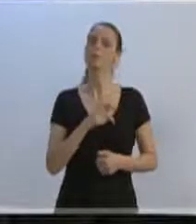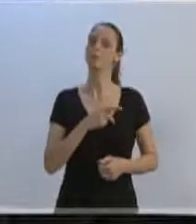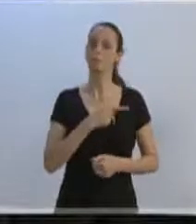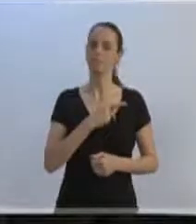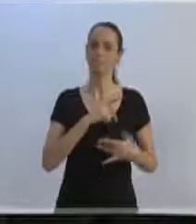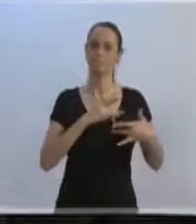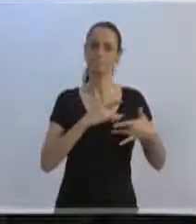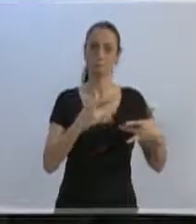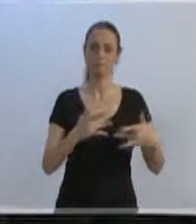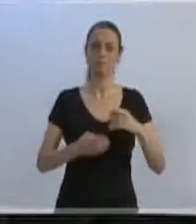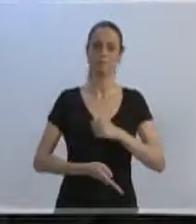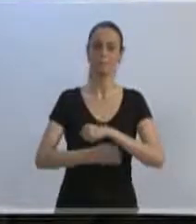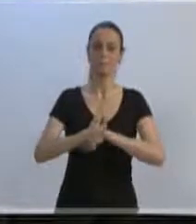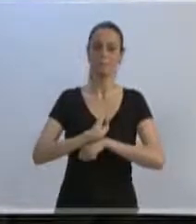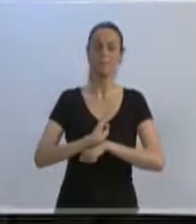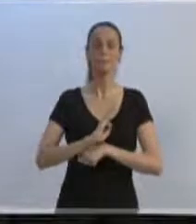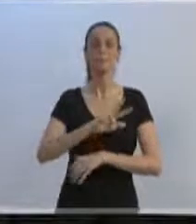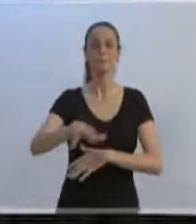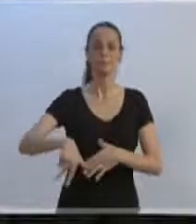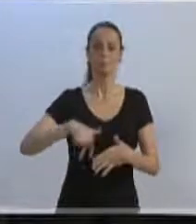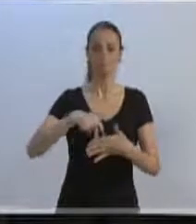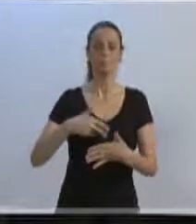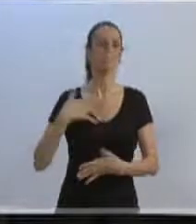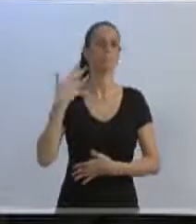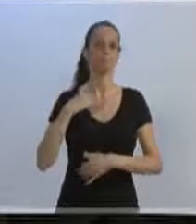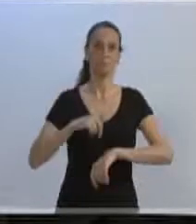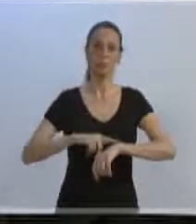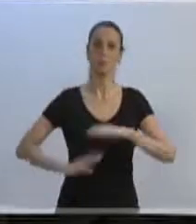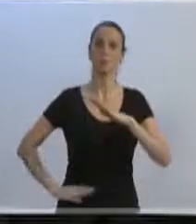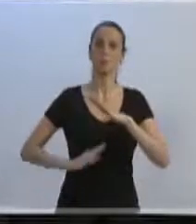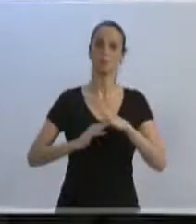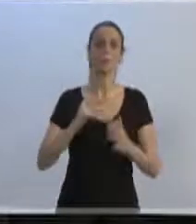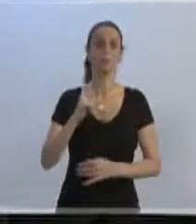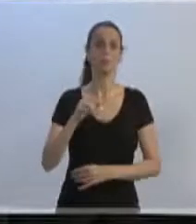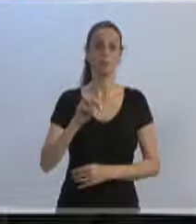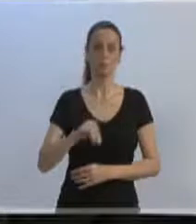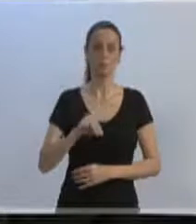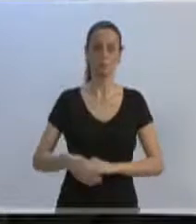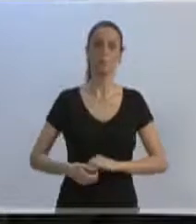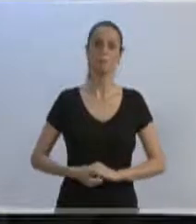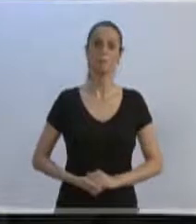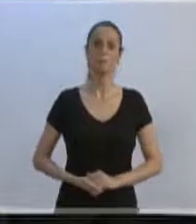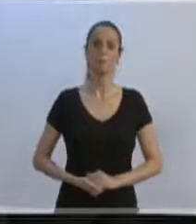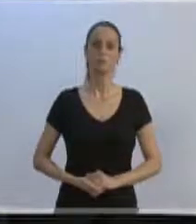zeca bombeiro a fazer uso da palavra pelo tempo de até 7 minutos